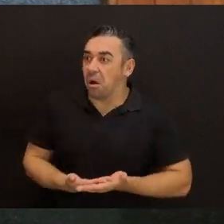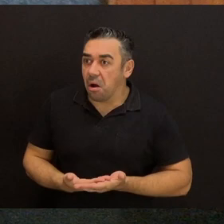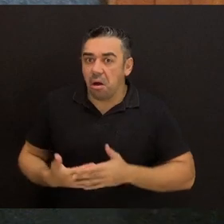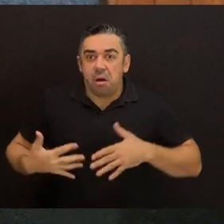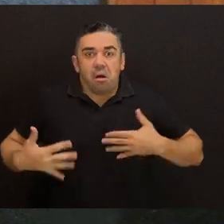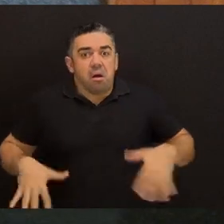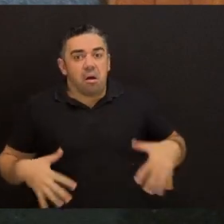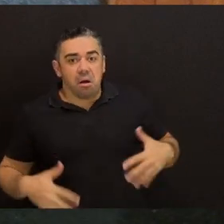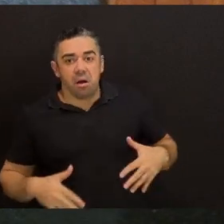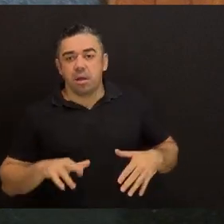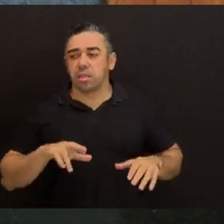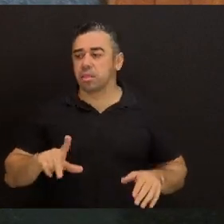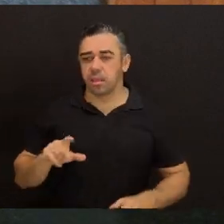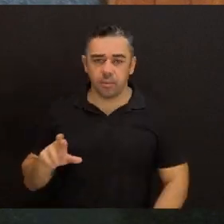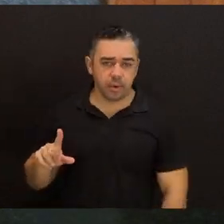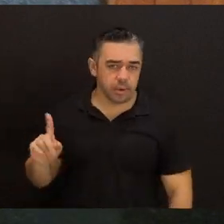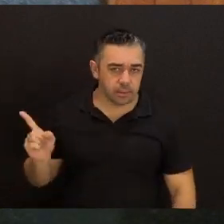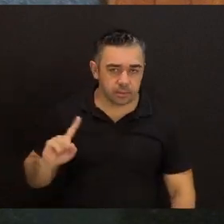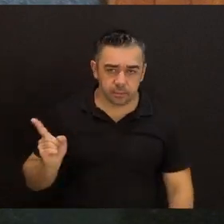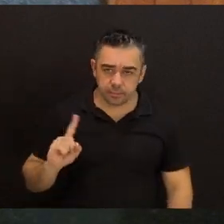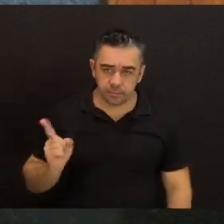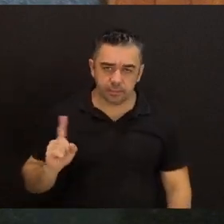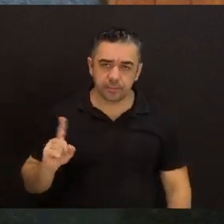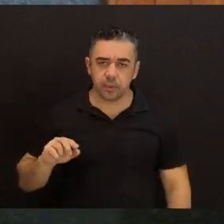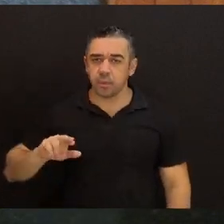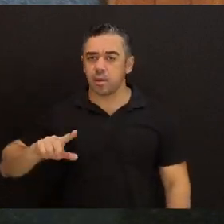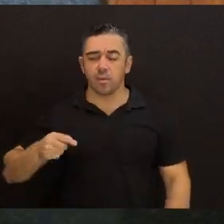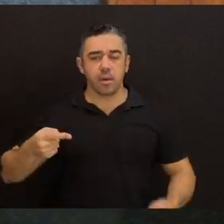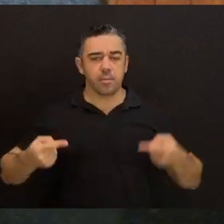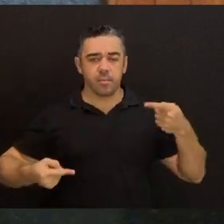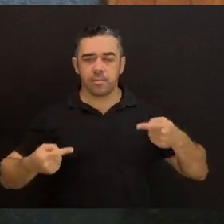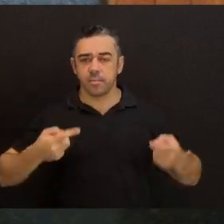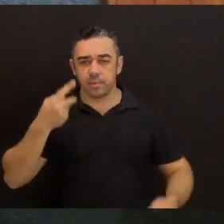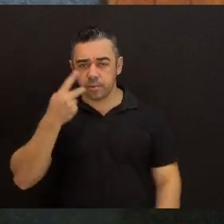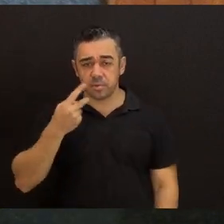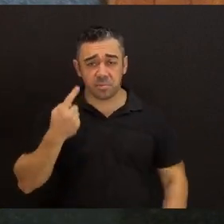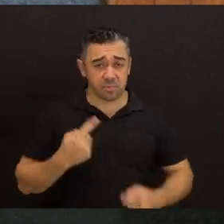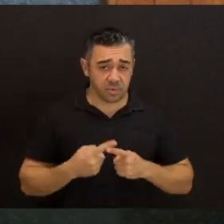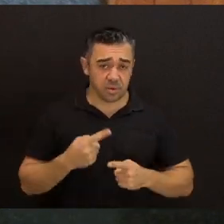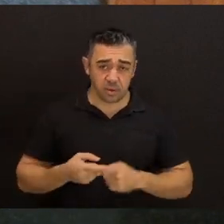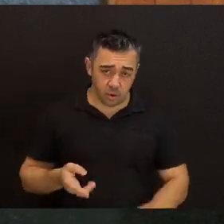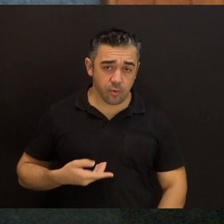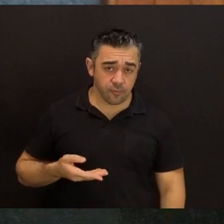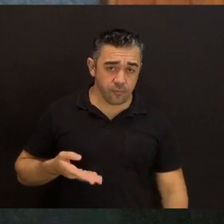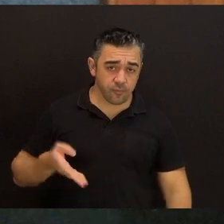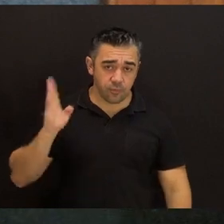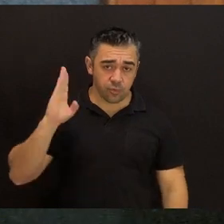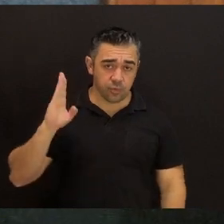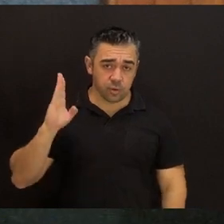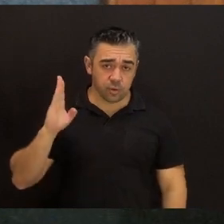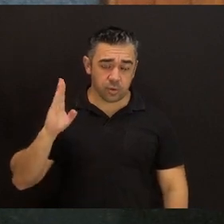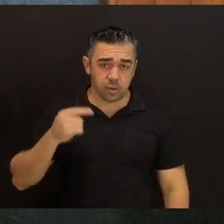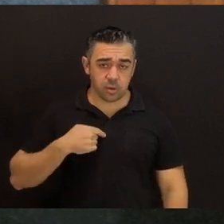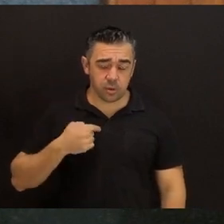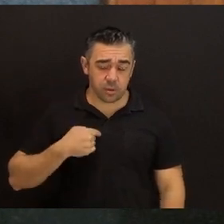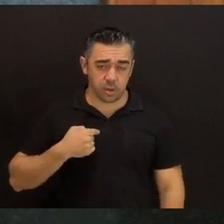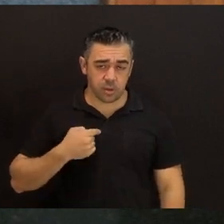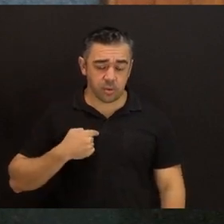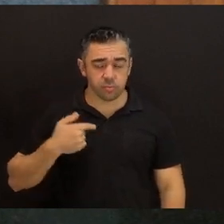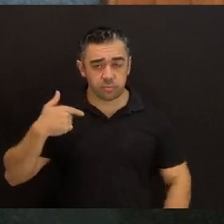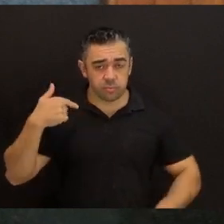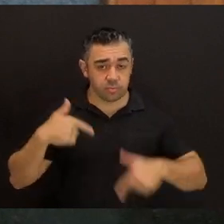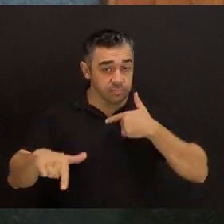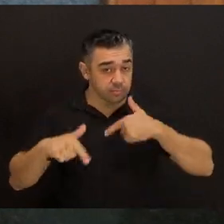aqui não é sensacionalismo isso aqui não é politicagem até mesmo porque eu fui demandado e eu tenho um dever legal de ação